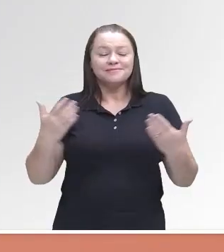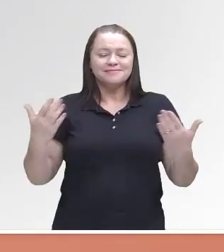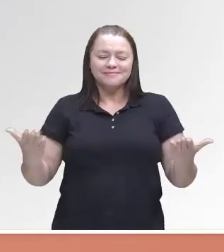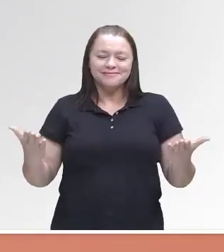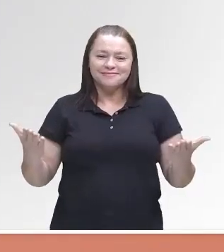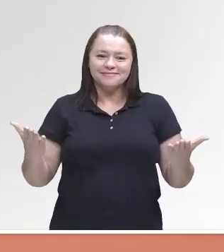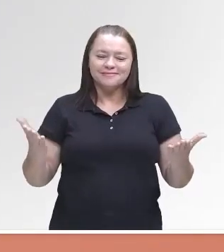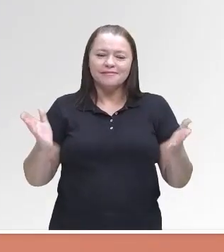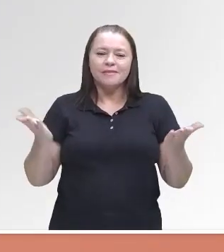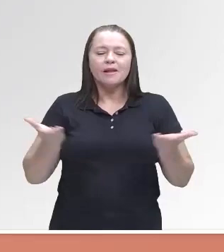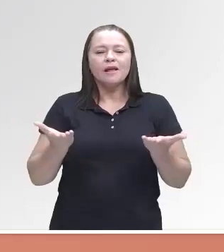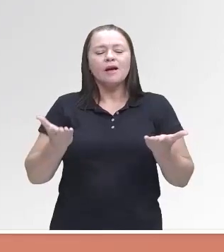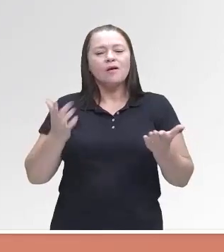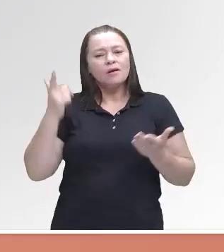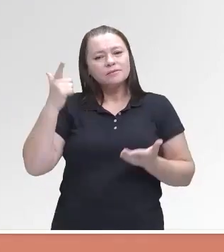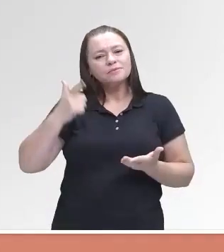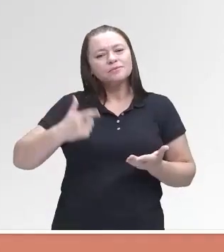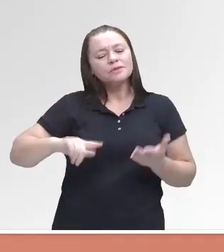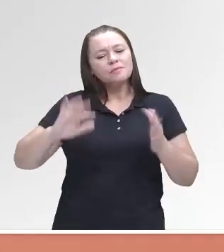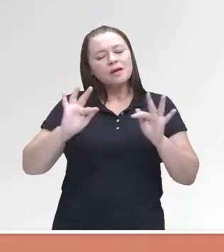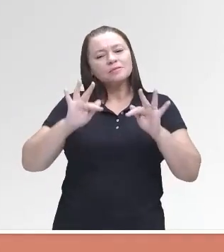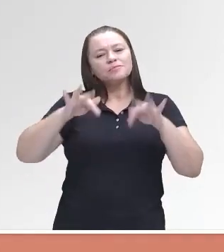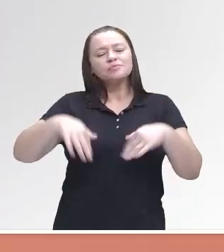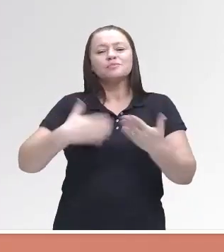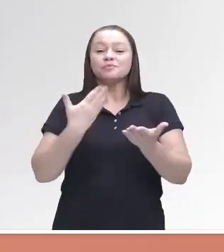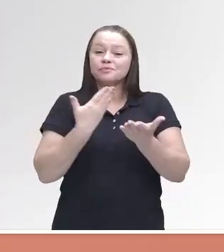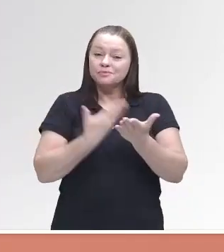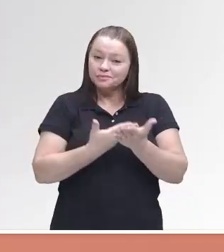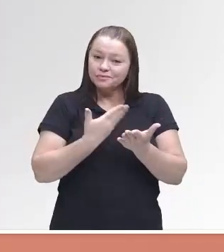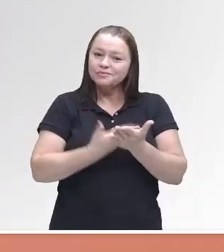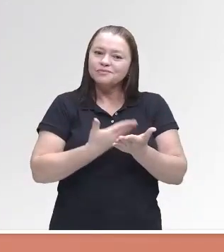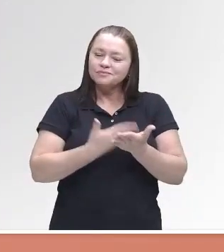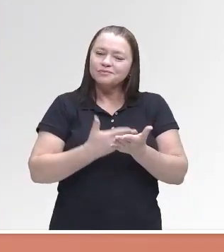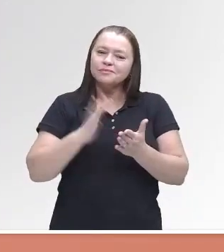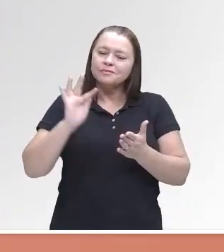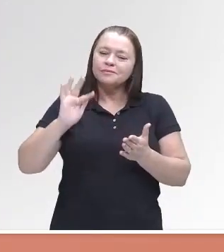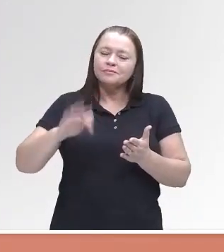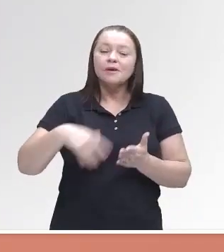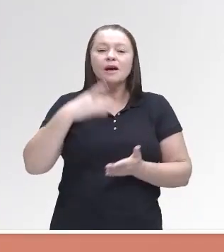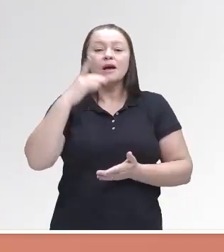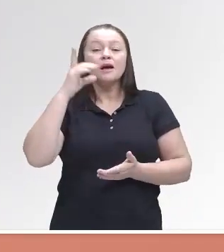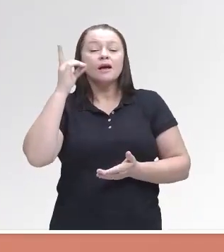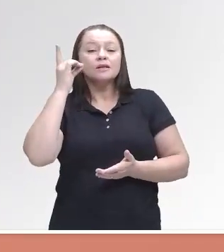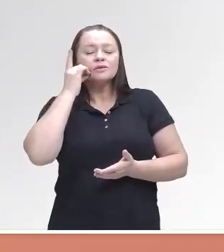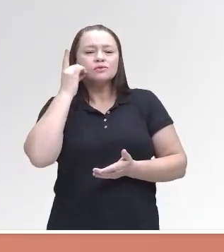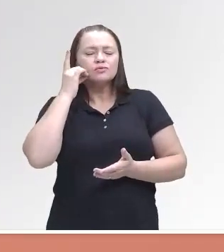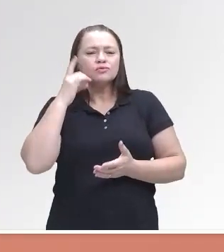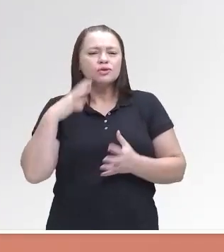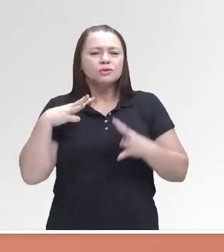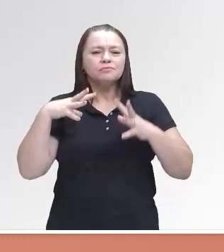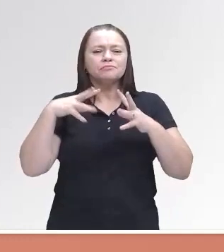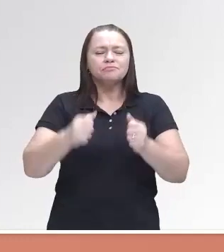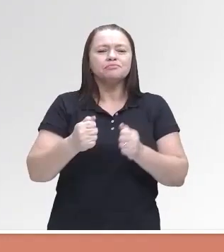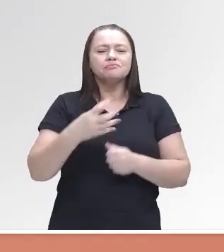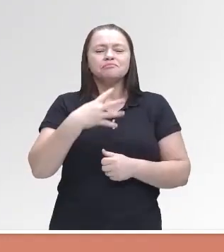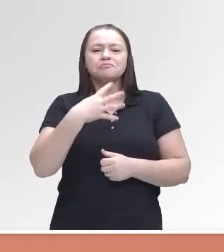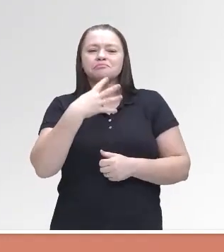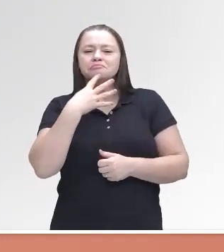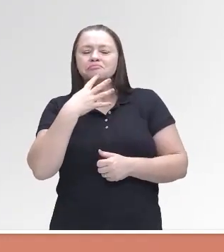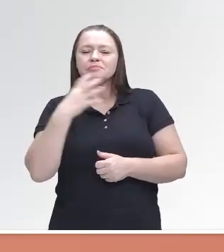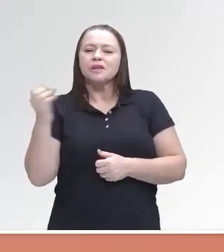Pronto, chegamos mais um fim de aula, mais um dia aí de muito conhecimento, de